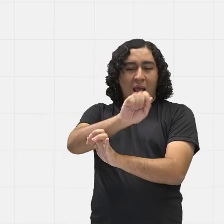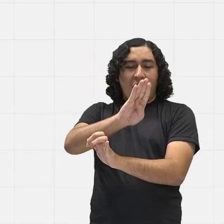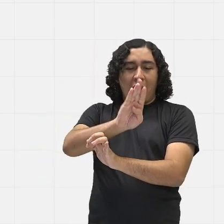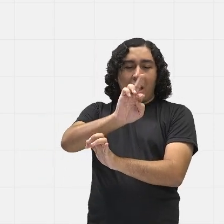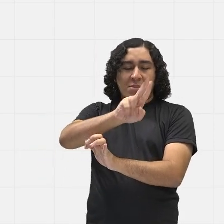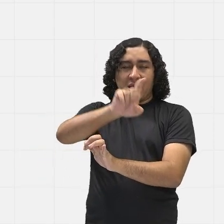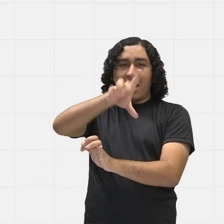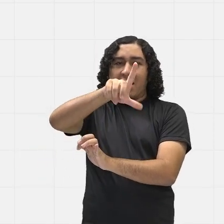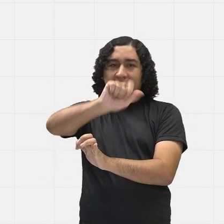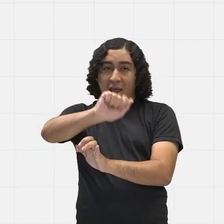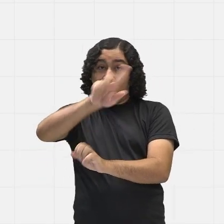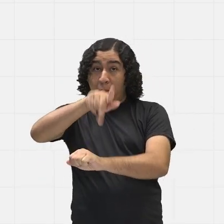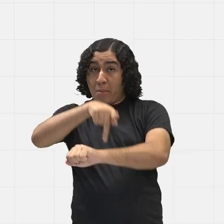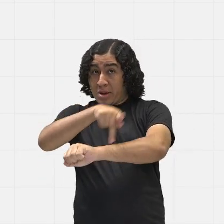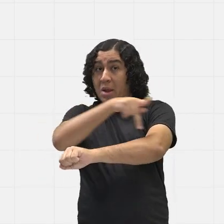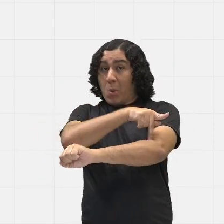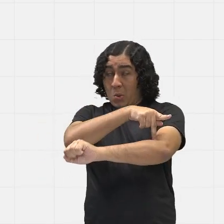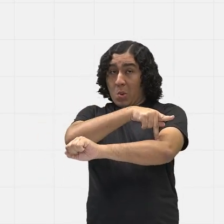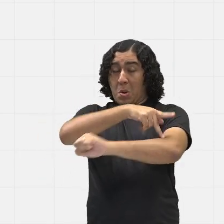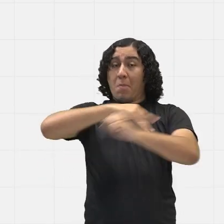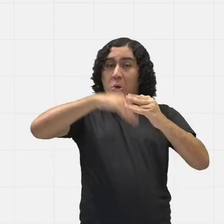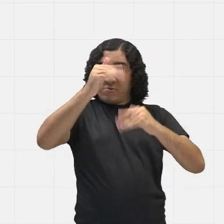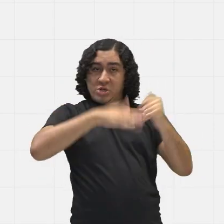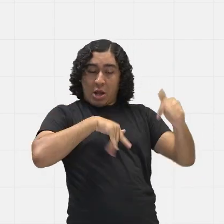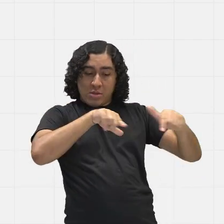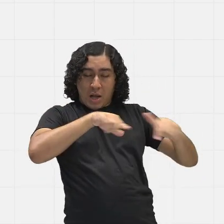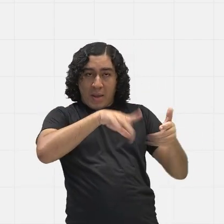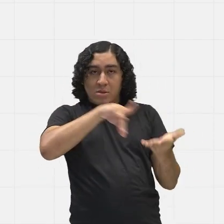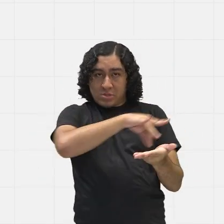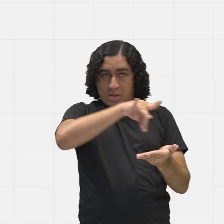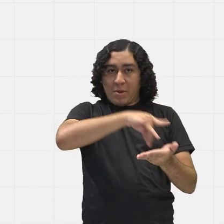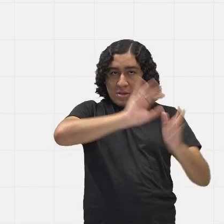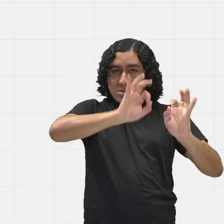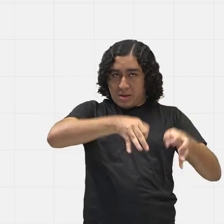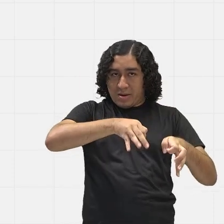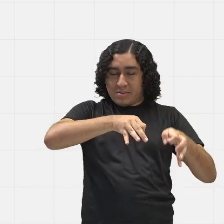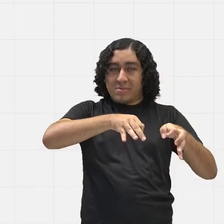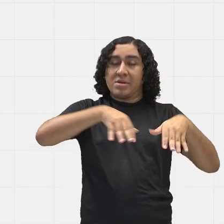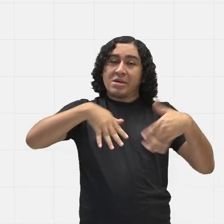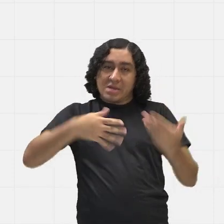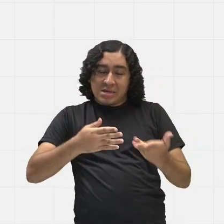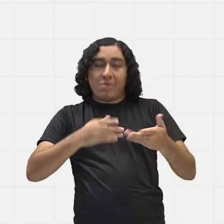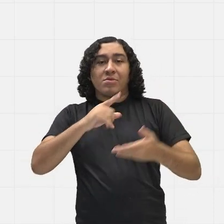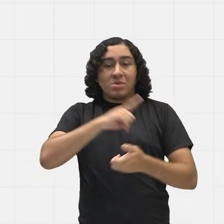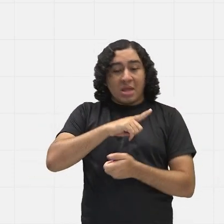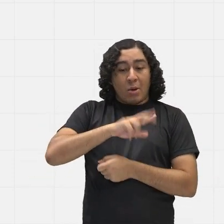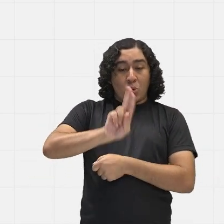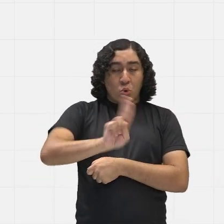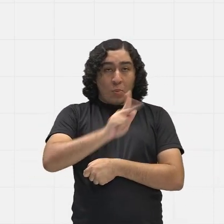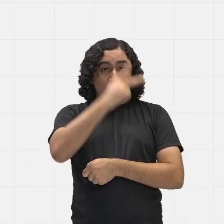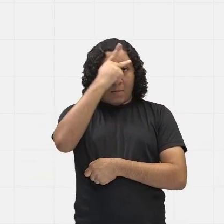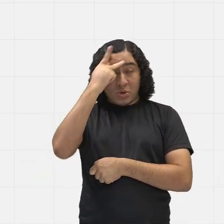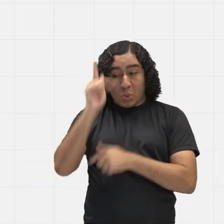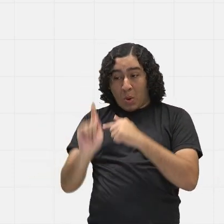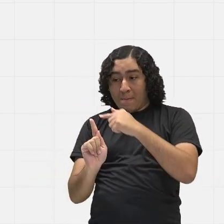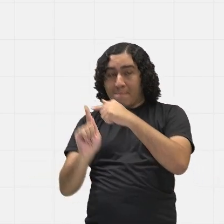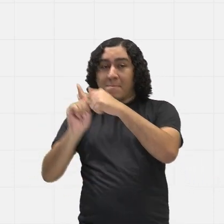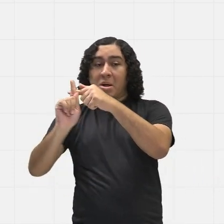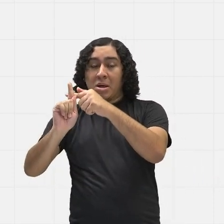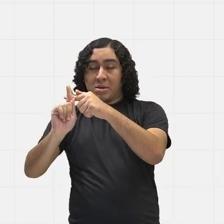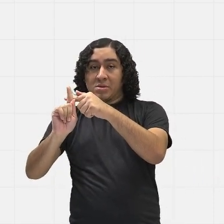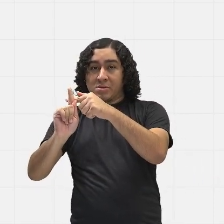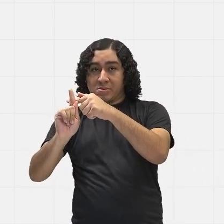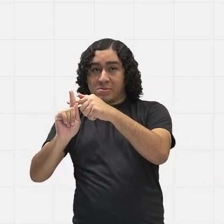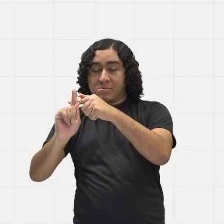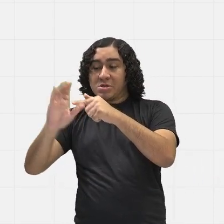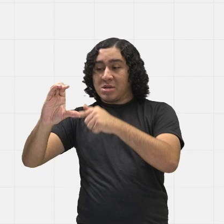Gabriela. É uma das pedagogas que compõe aqui a equipe de pedagogos do Centro de Mídias. Então, vai aparecer sempre de início CME Pedag